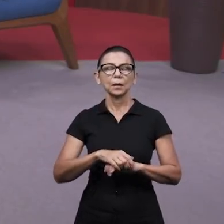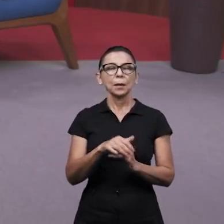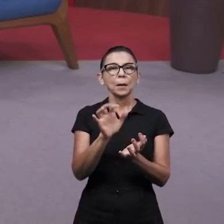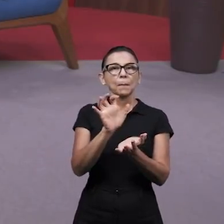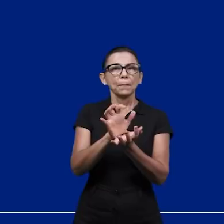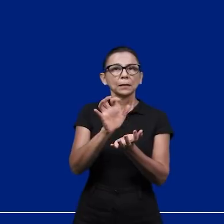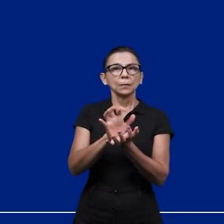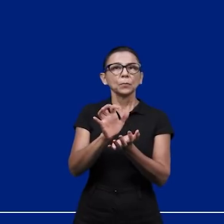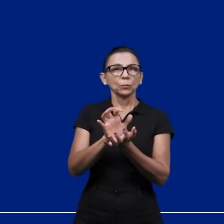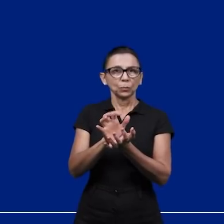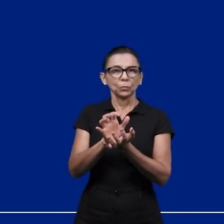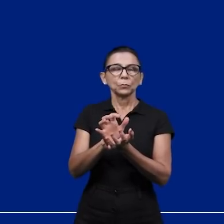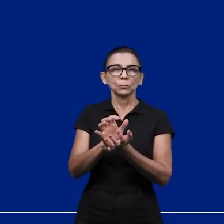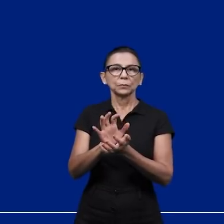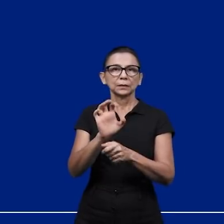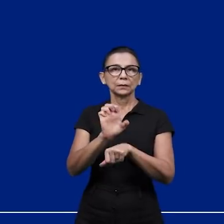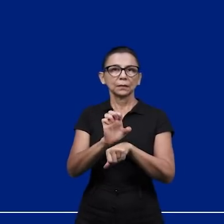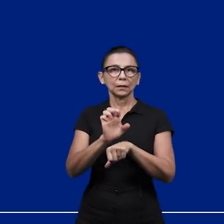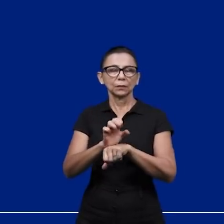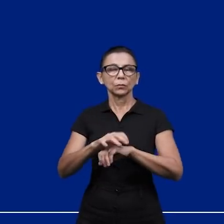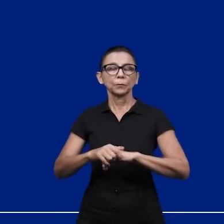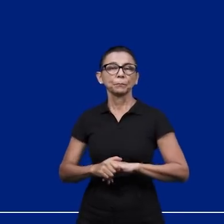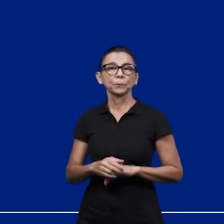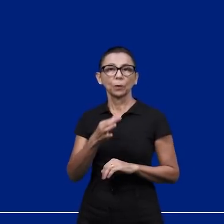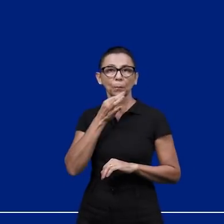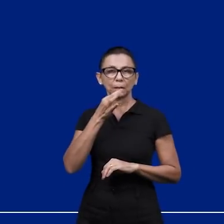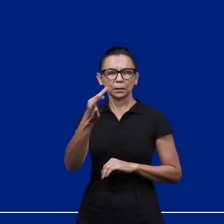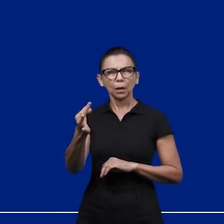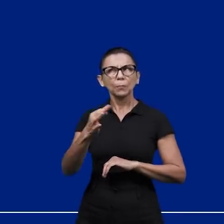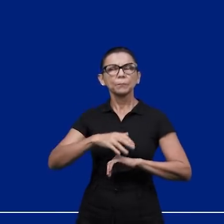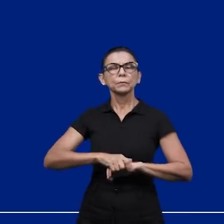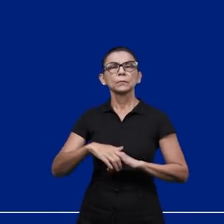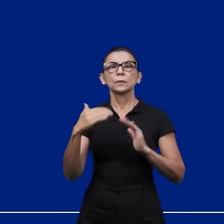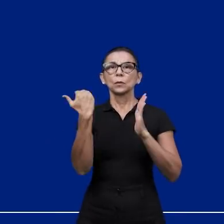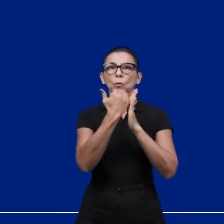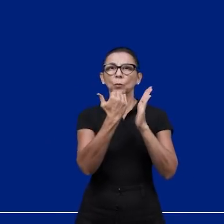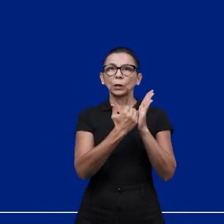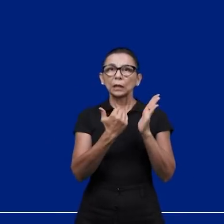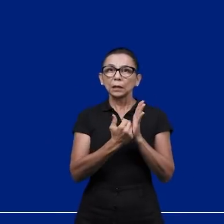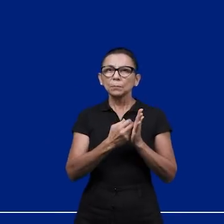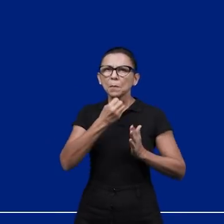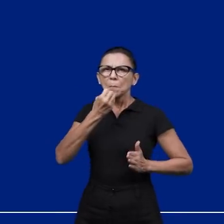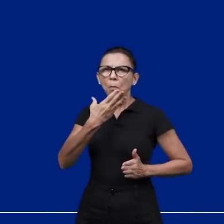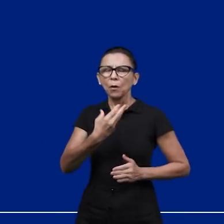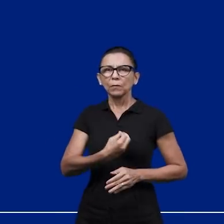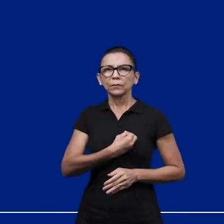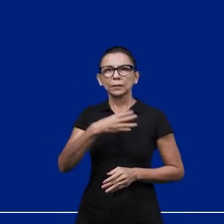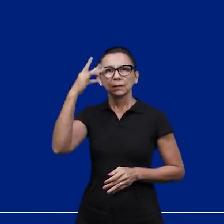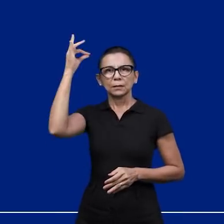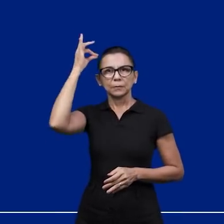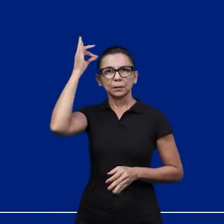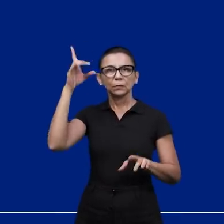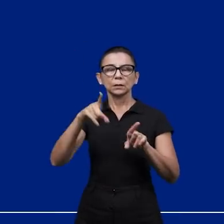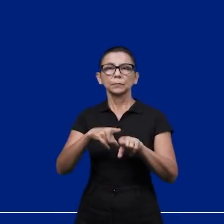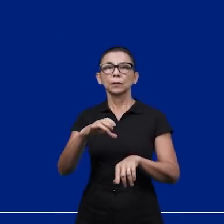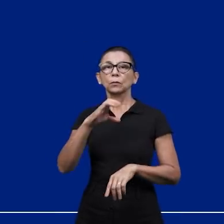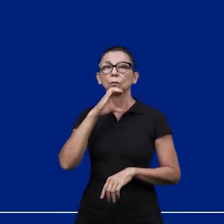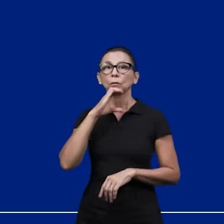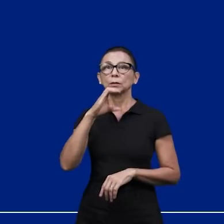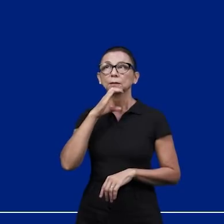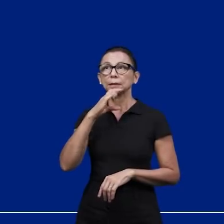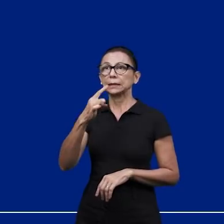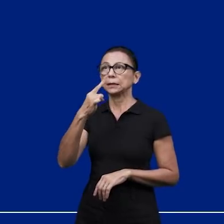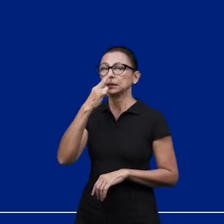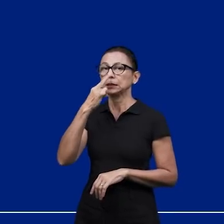Pernambuco. Ela diz o seguinte: o programa, além de gerar um crescimento espiritual para as nossas vidas, traz o conhecimento mais íntimo